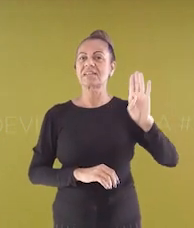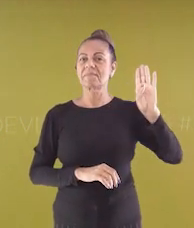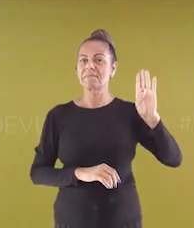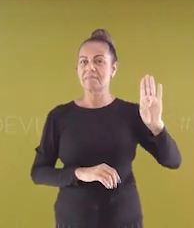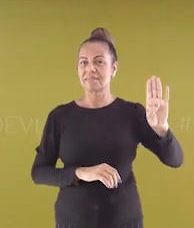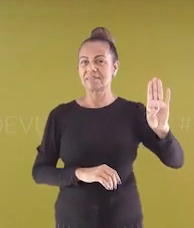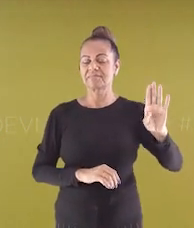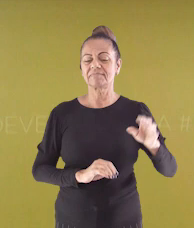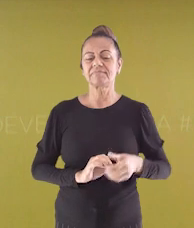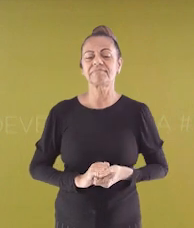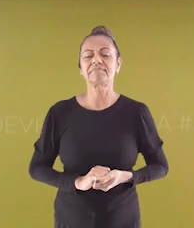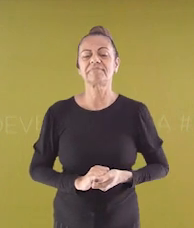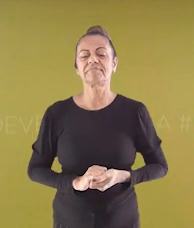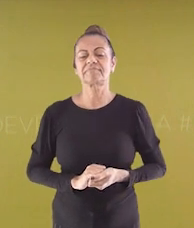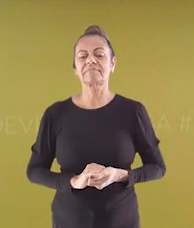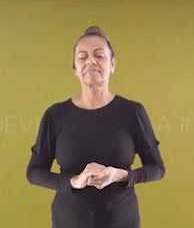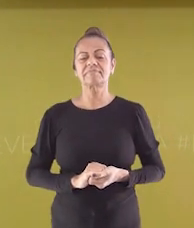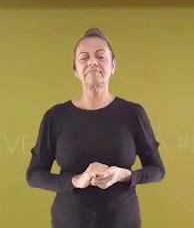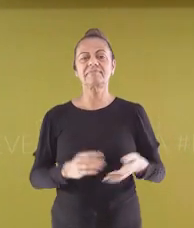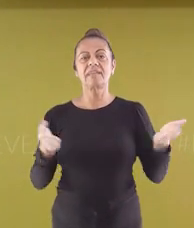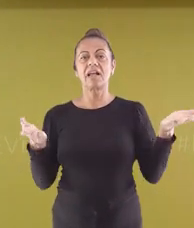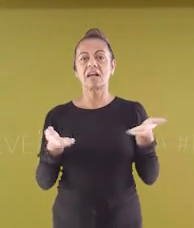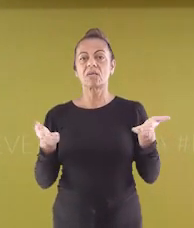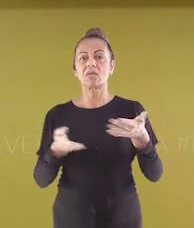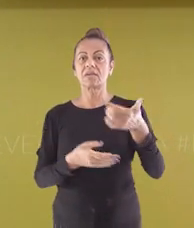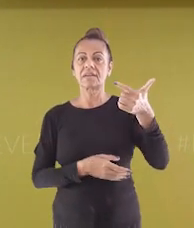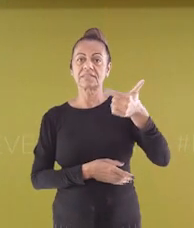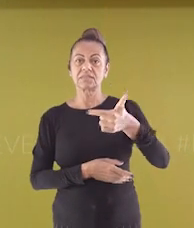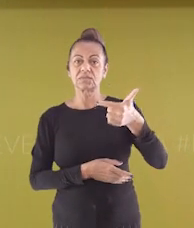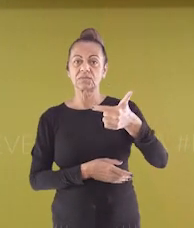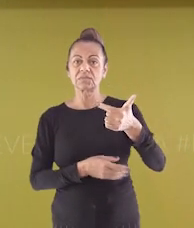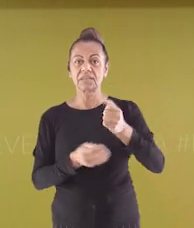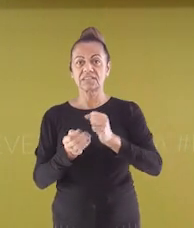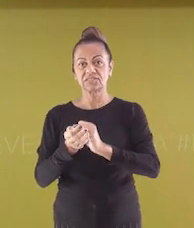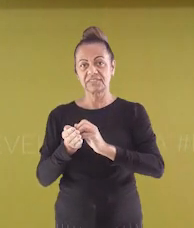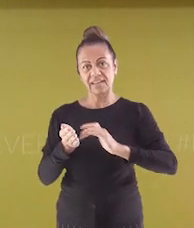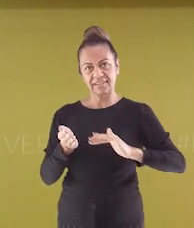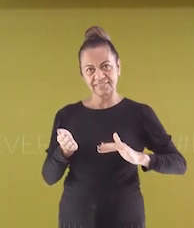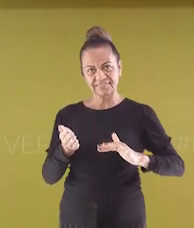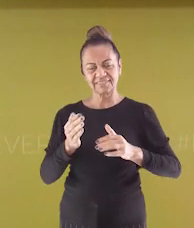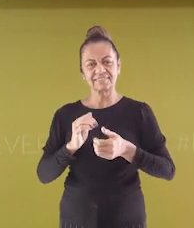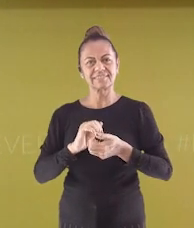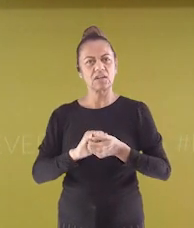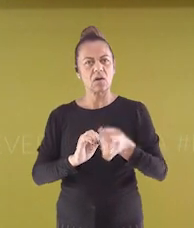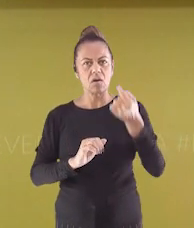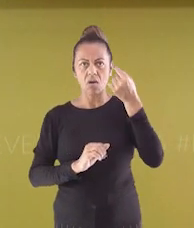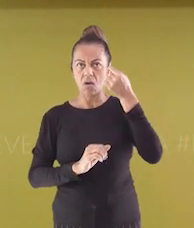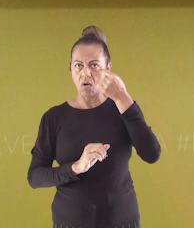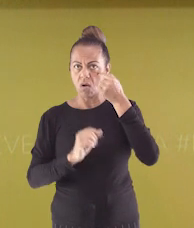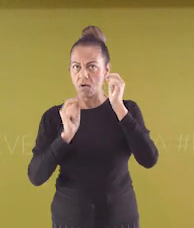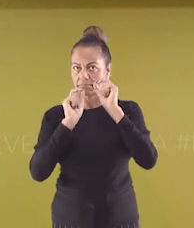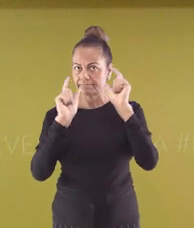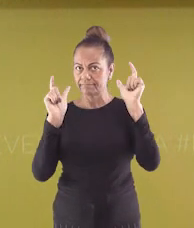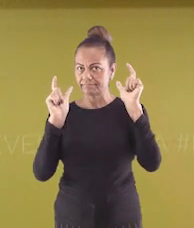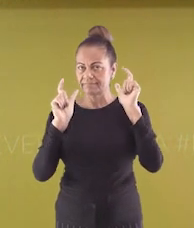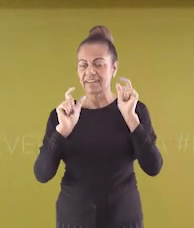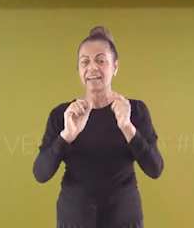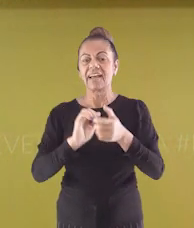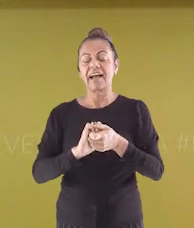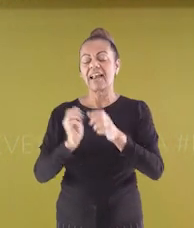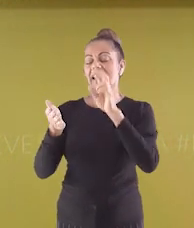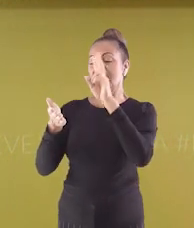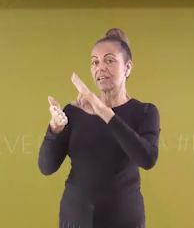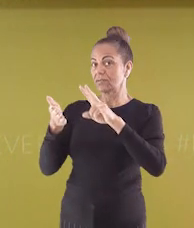B, produção de pães. Agora nós vamos para a segunda atividade de hoje.